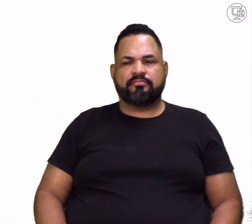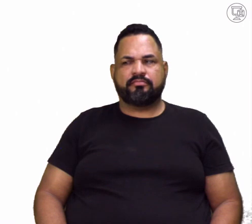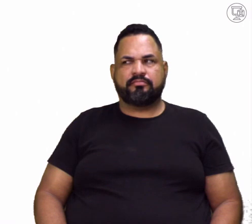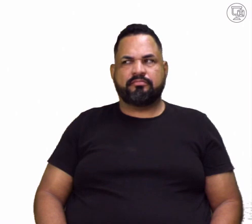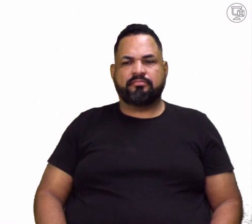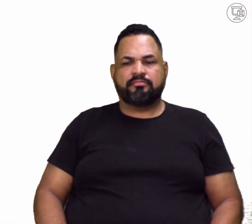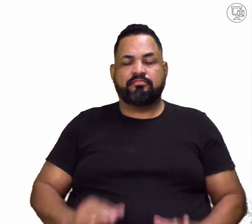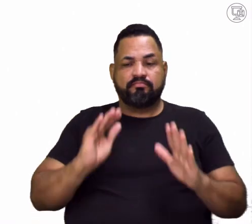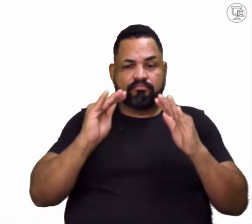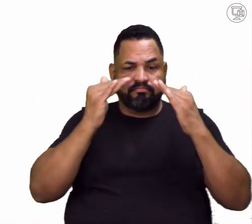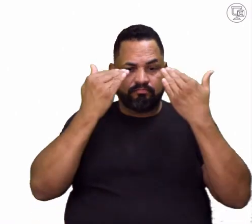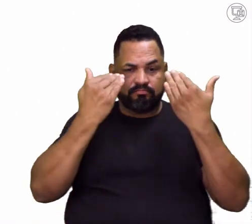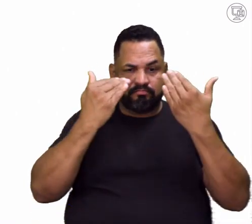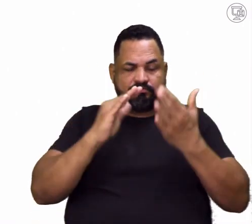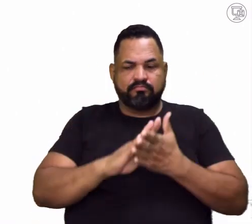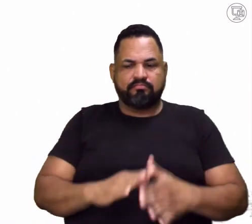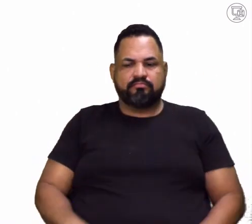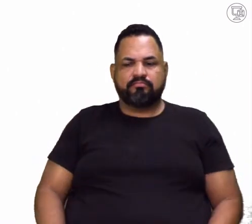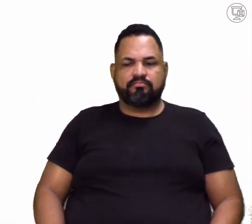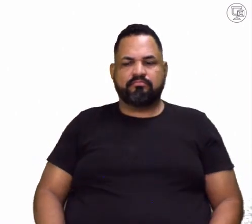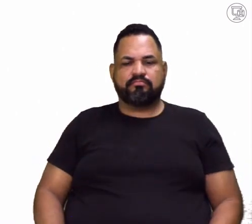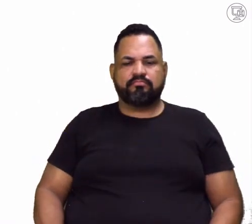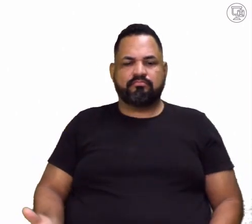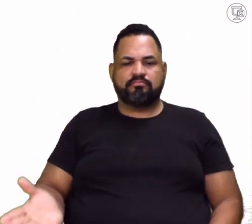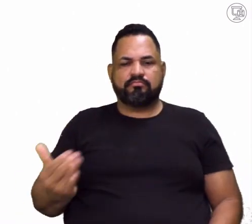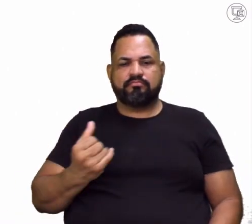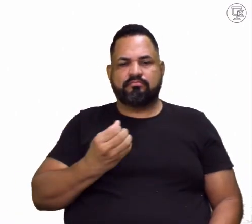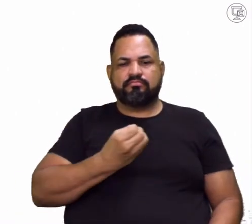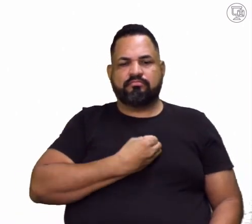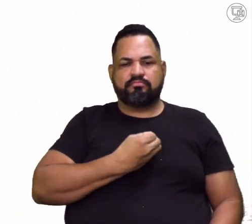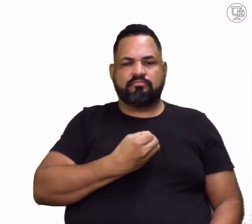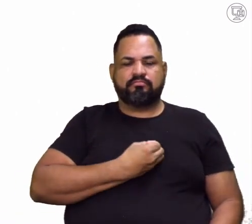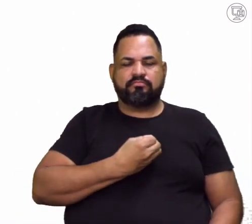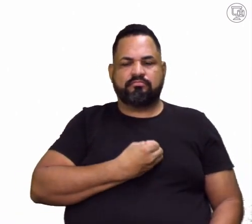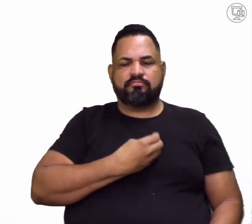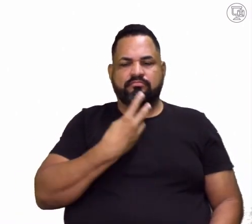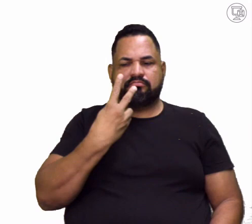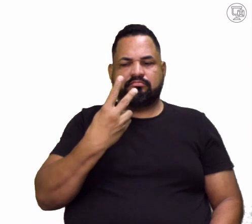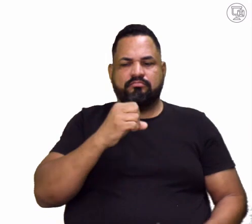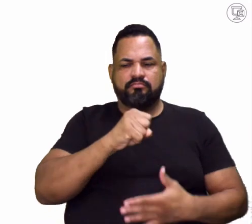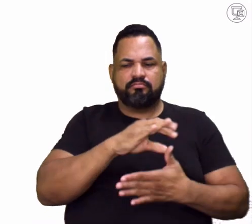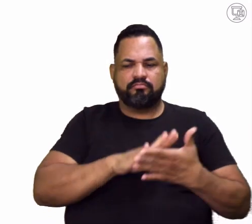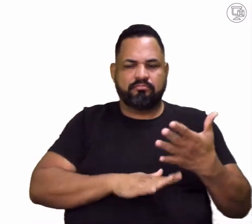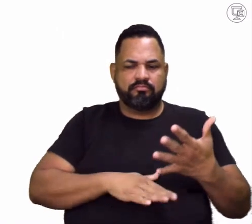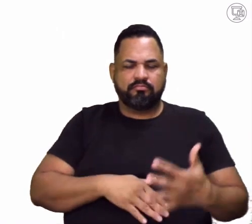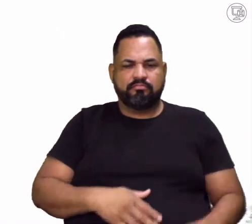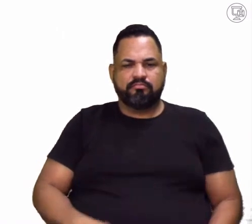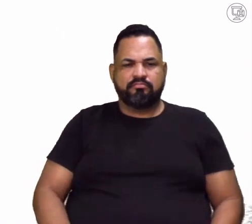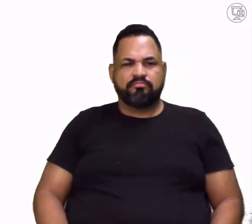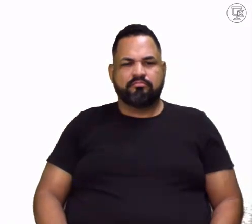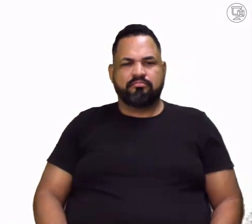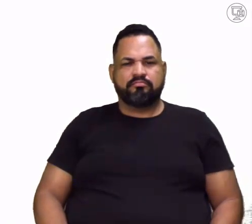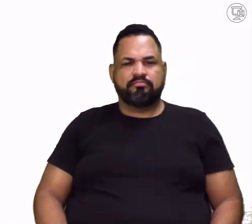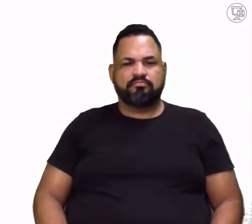direitinho prestar atenção vamos lá para número dois uma próxima questão